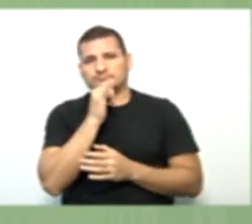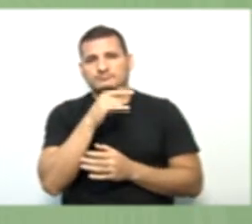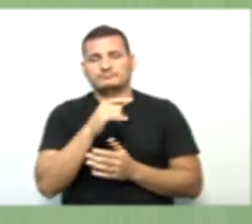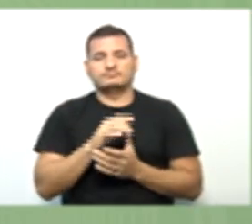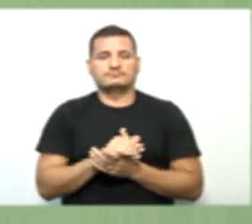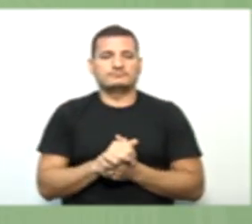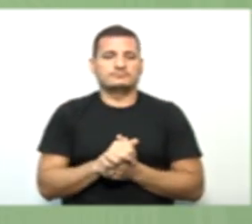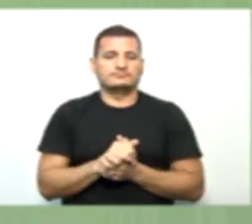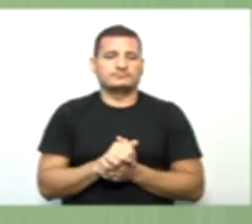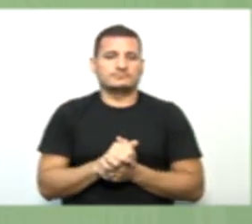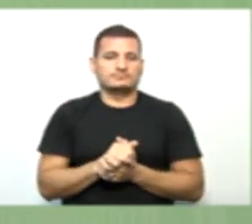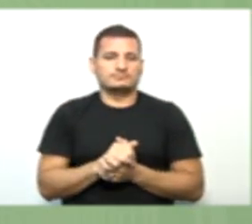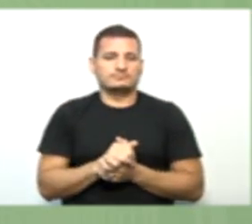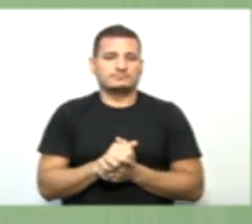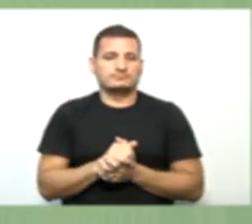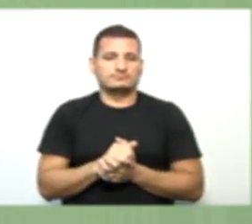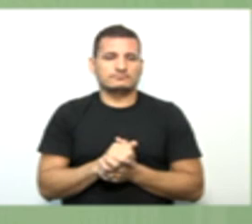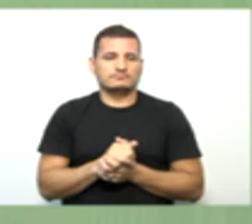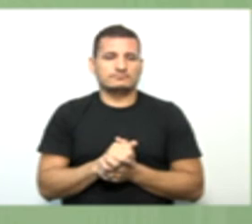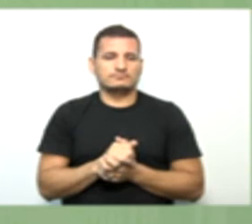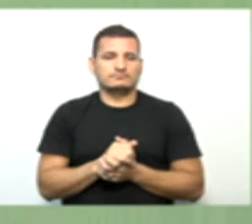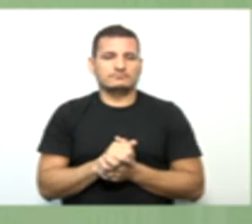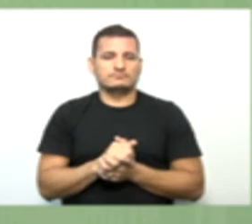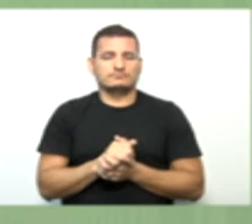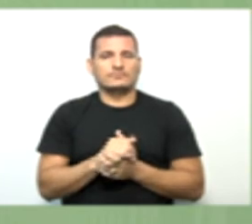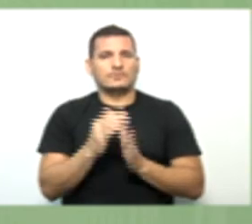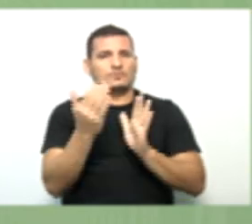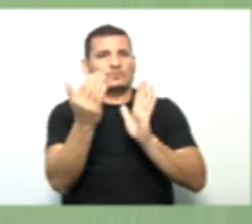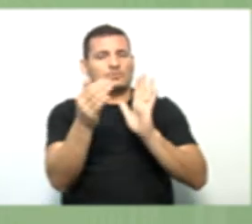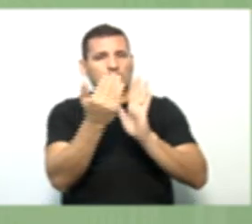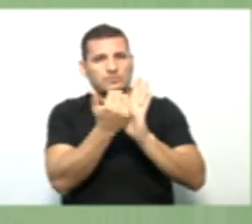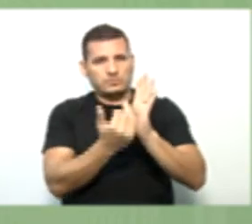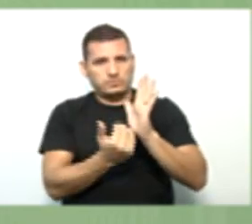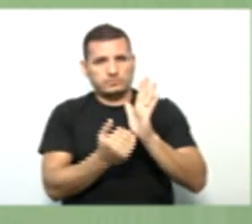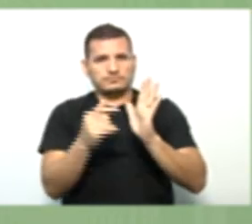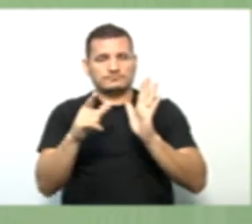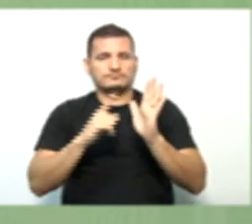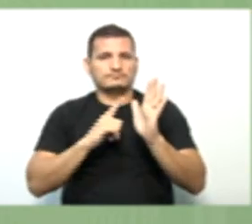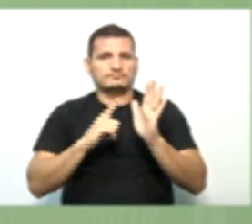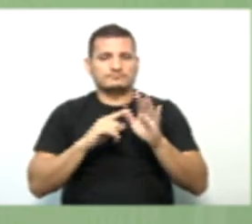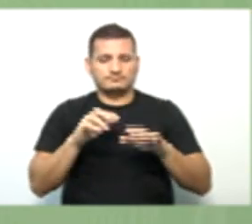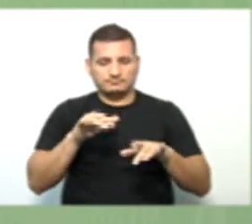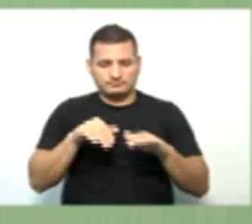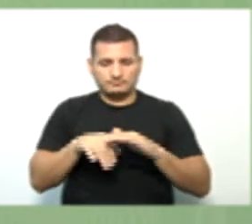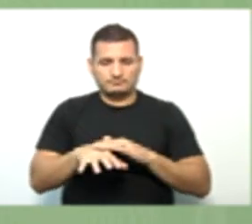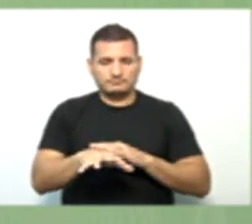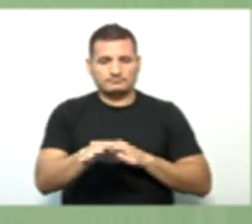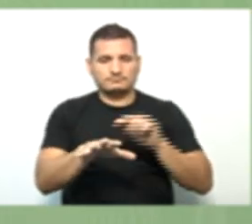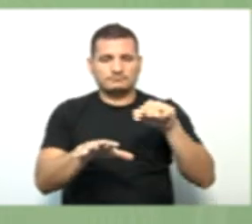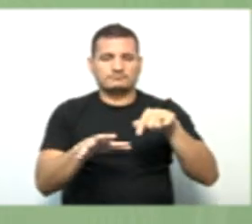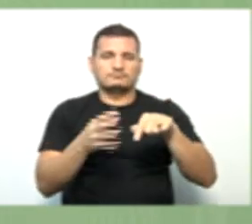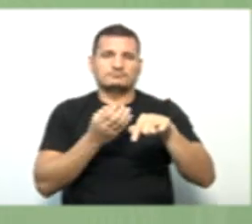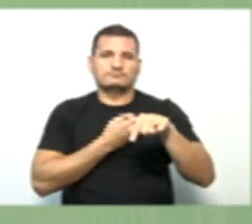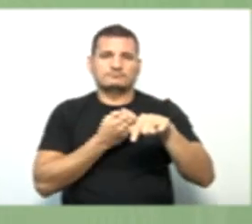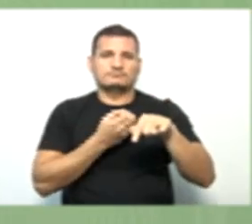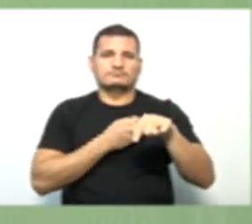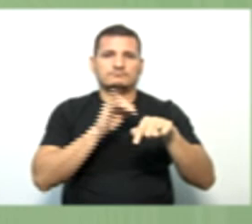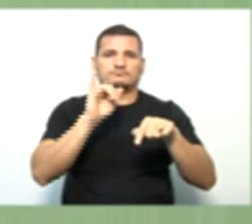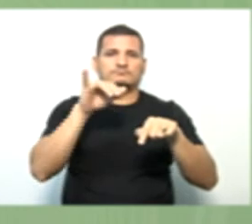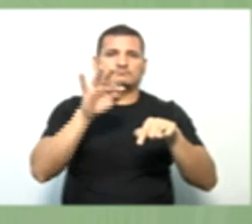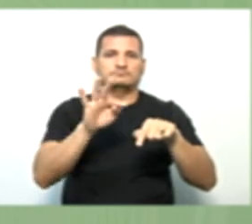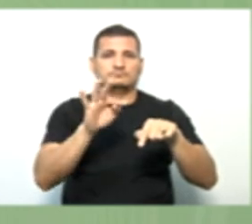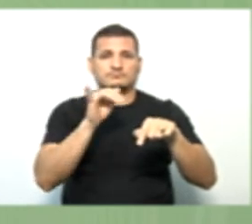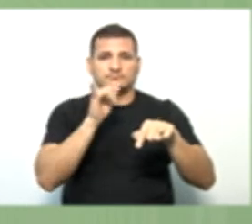o comando, o exemplo de programa que recebe um número inteiro do teclado. Se esse número for maior que 0, ele